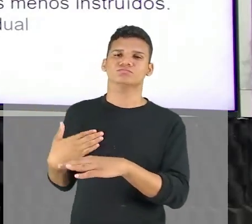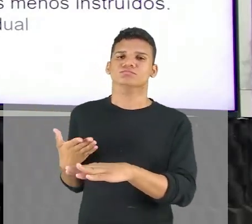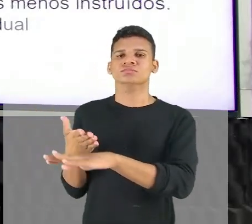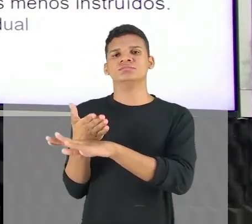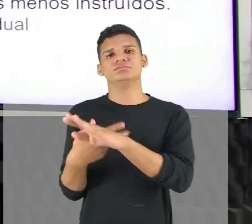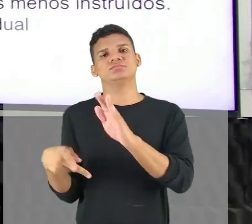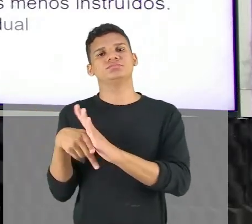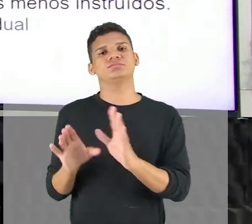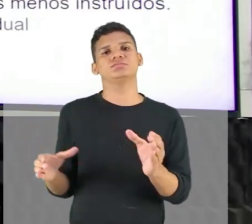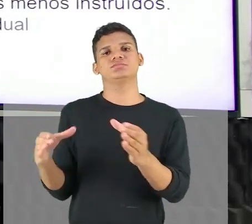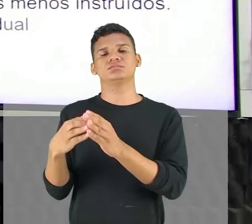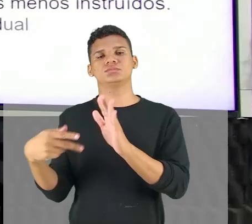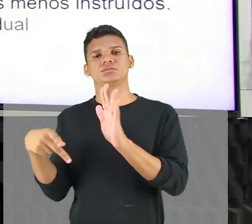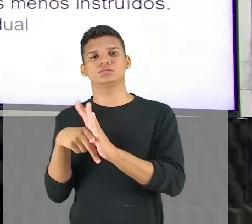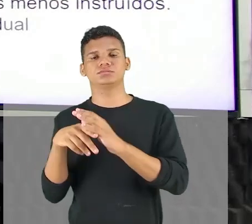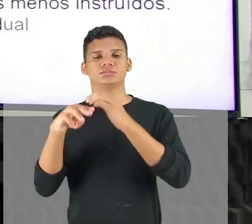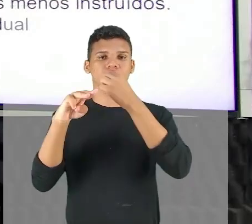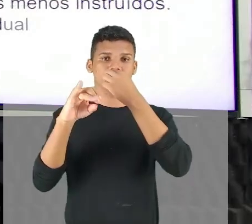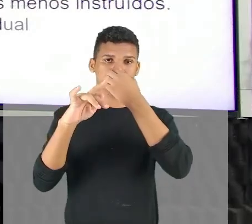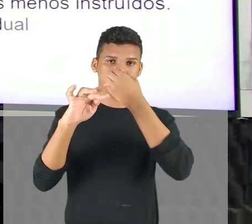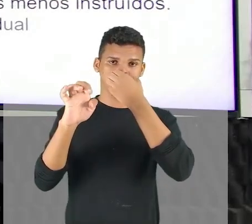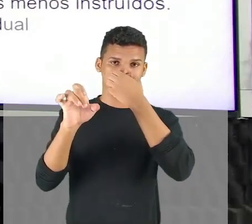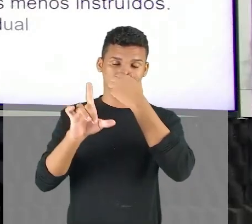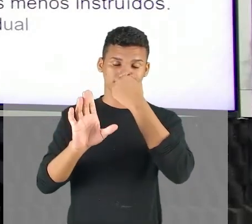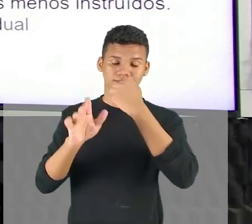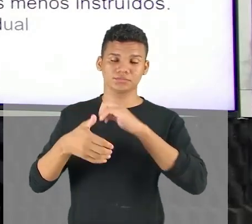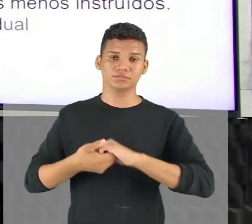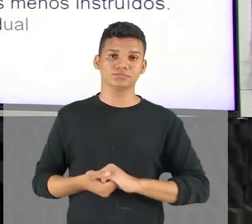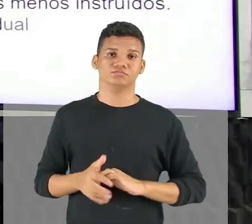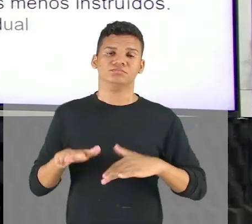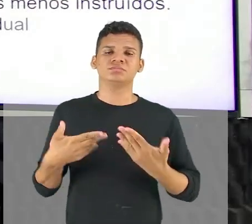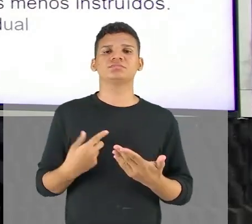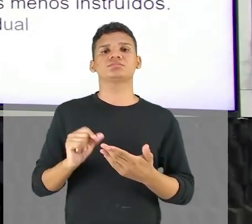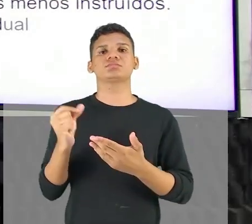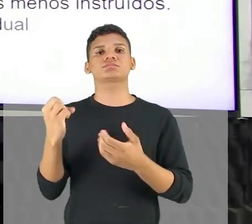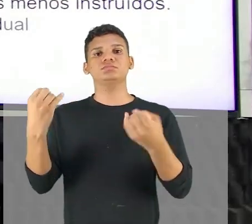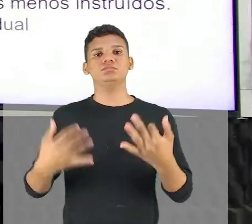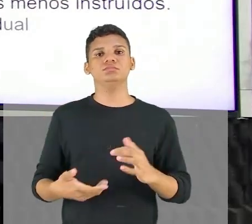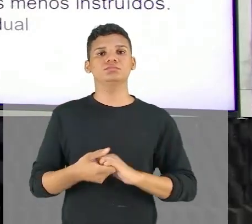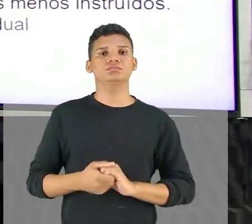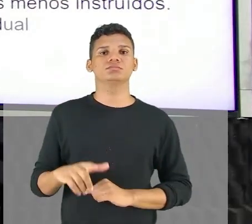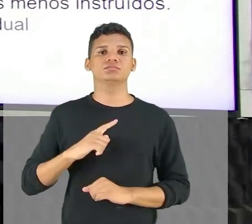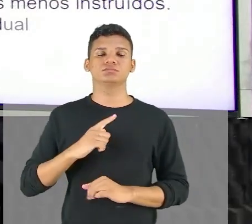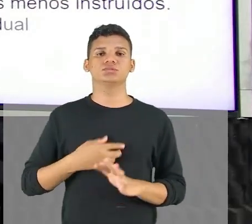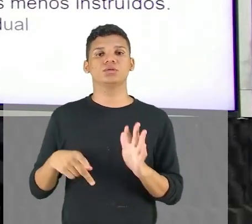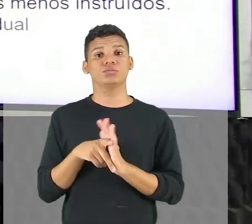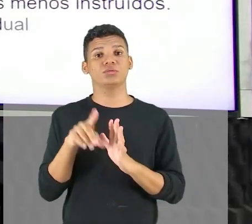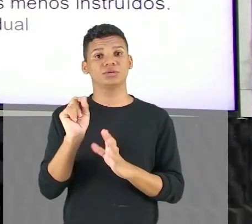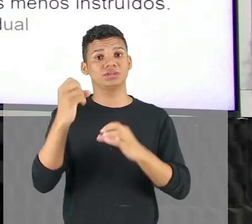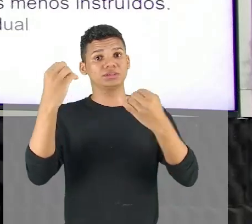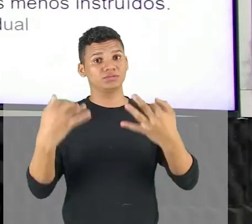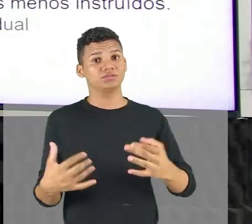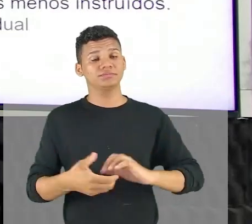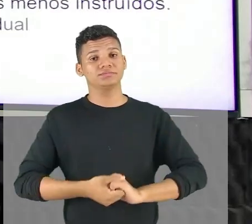num grupo chamado Grupo do Michel Foucault. E olha só, ele vai tratar exatamente sobre essa obra aqui,